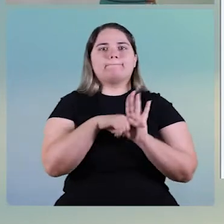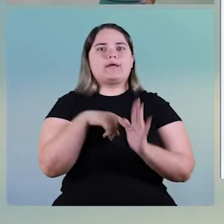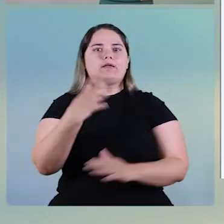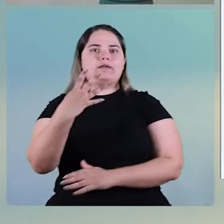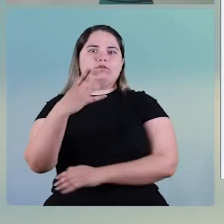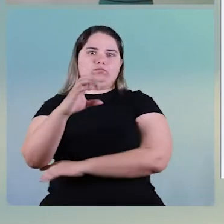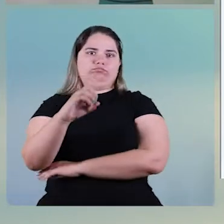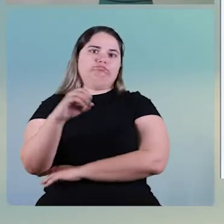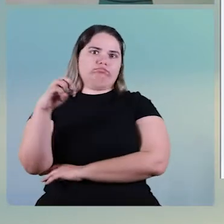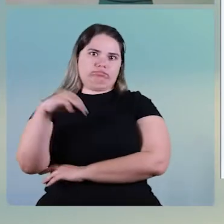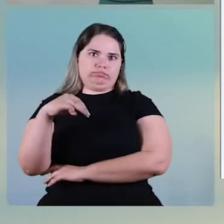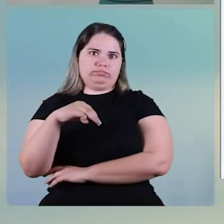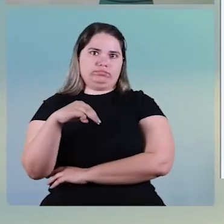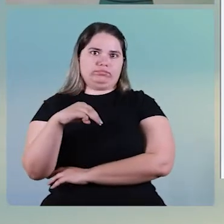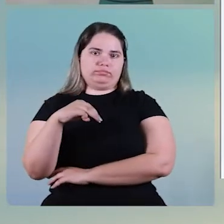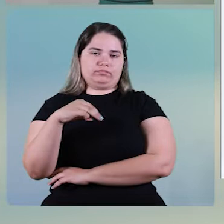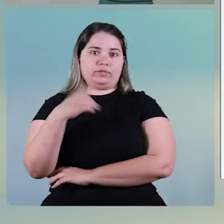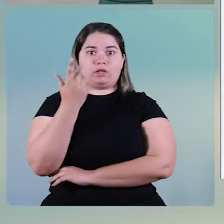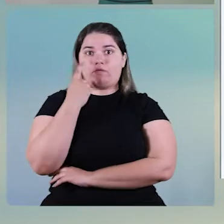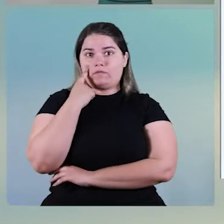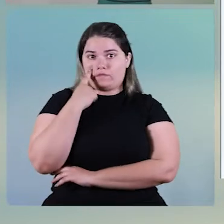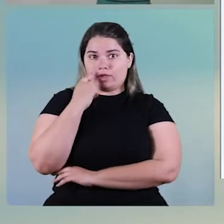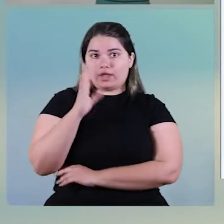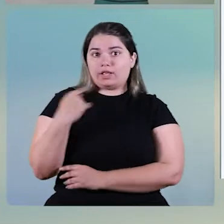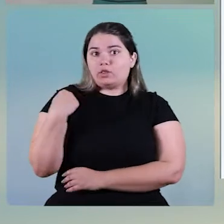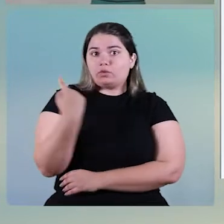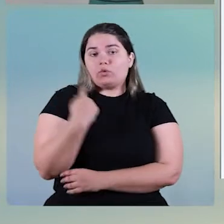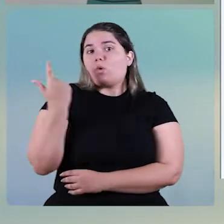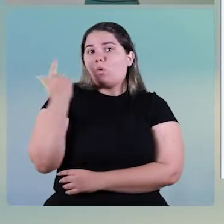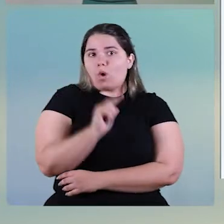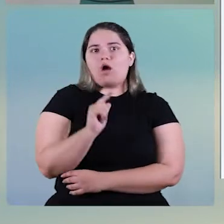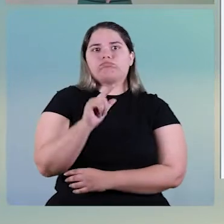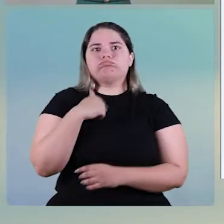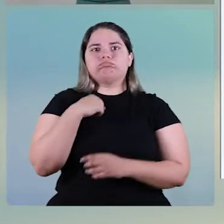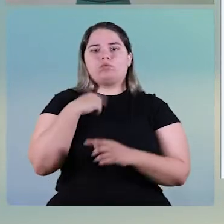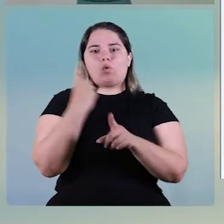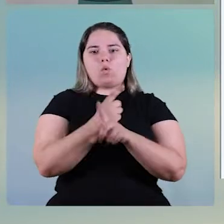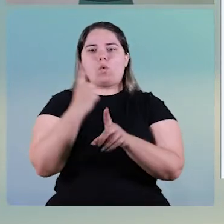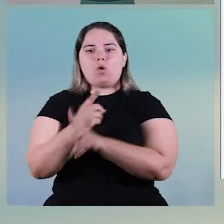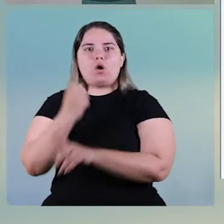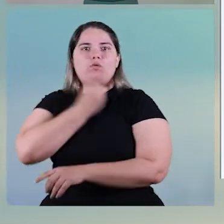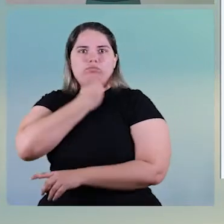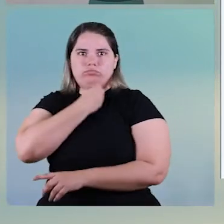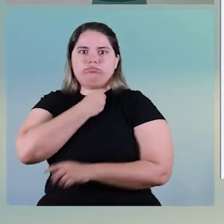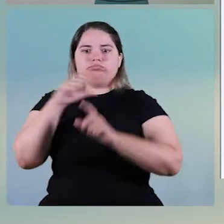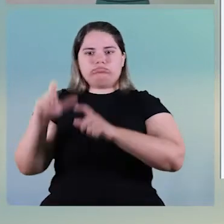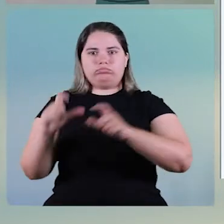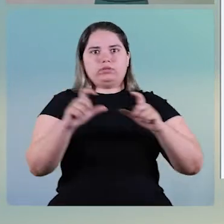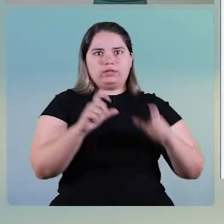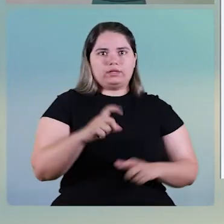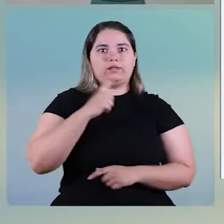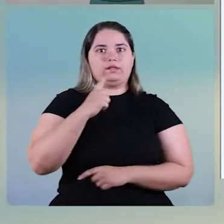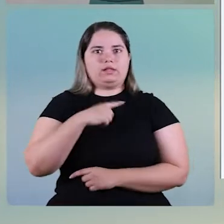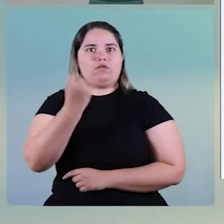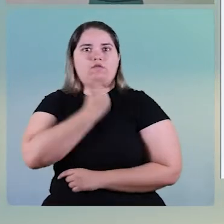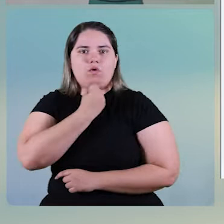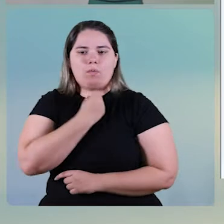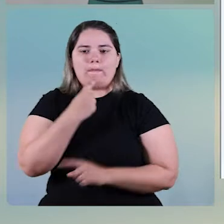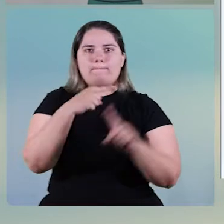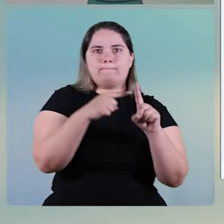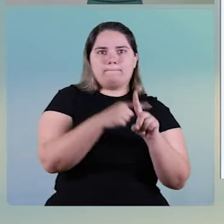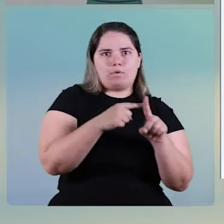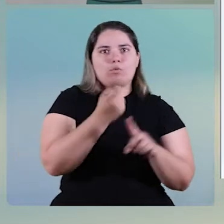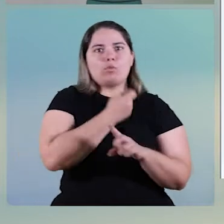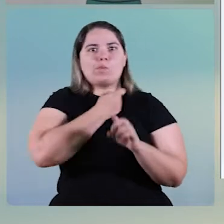metros. Veja que nós podemos dizer as posições com valores positivos e com valores negativos, porque tudo isso